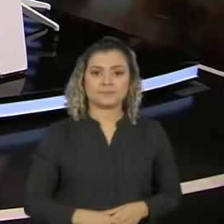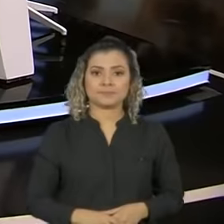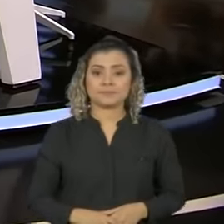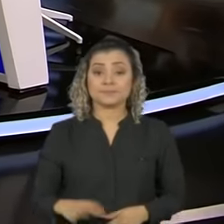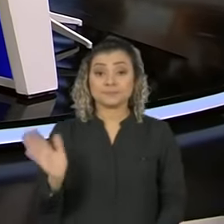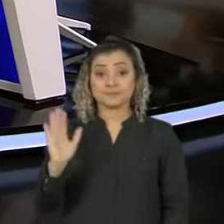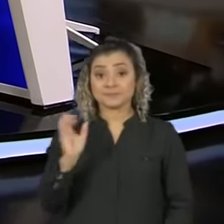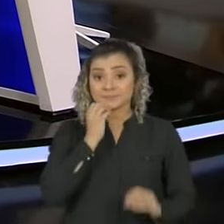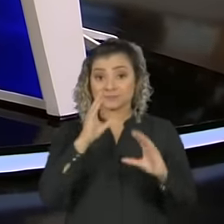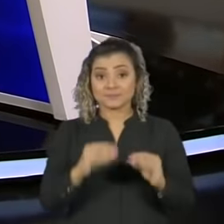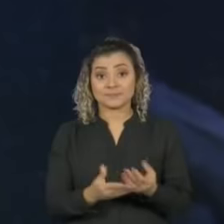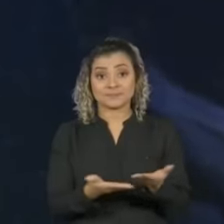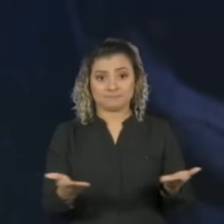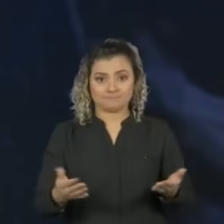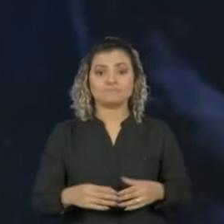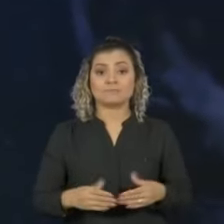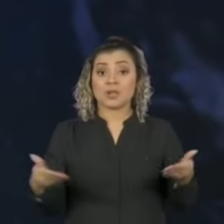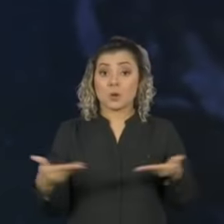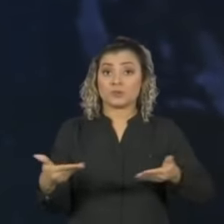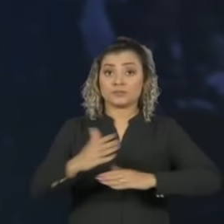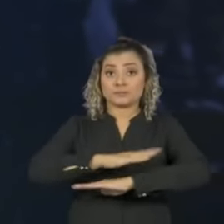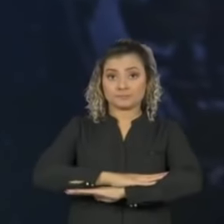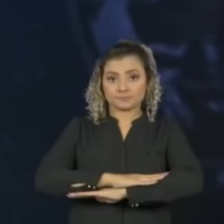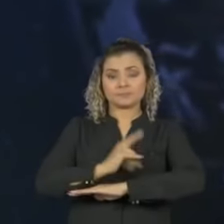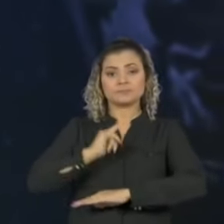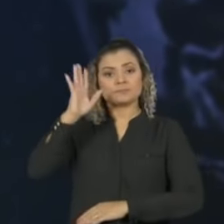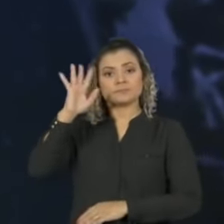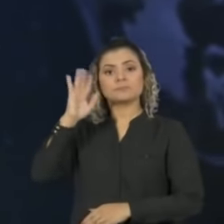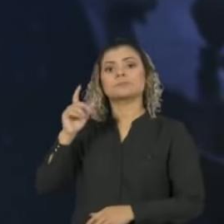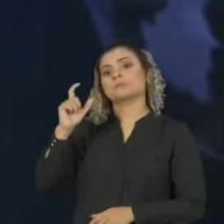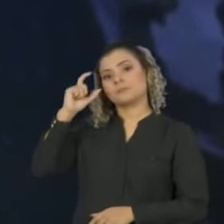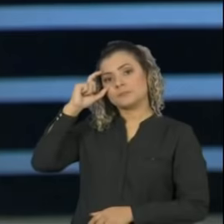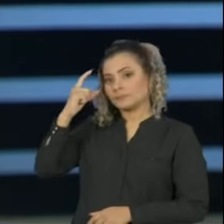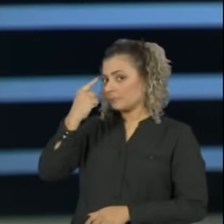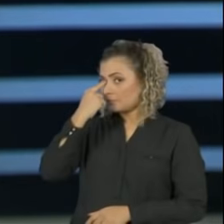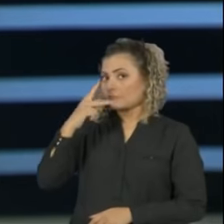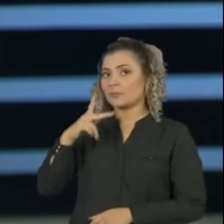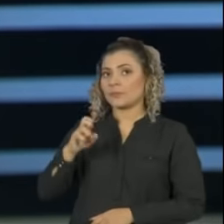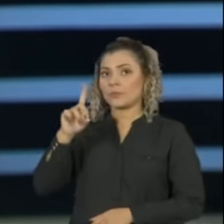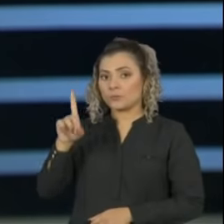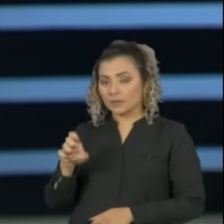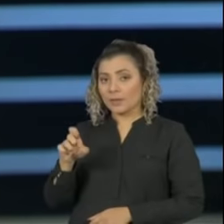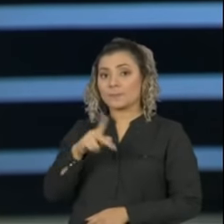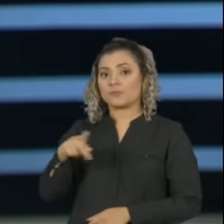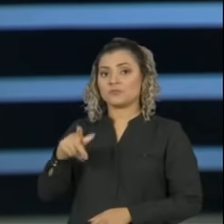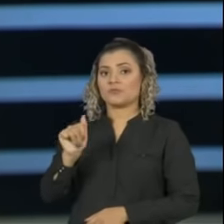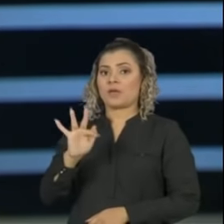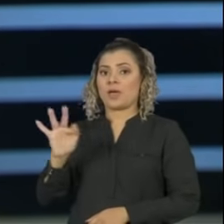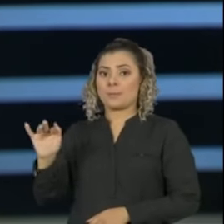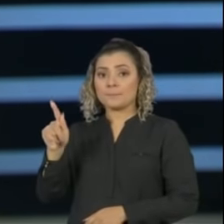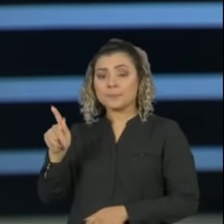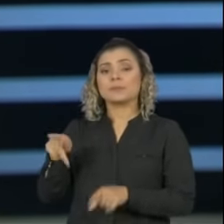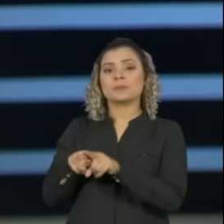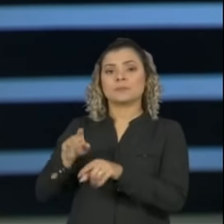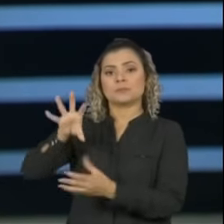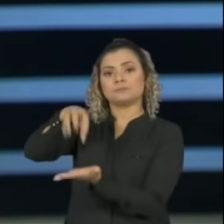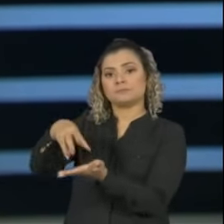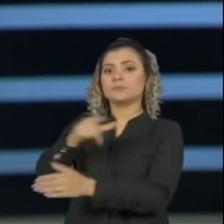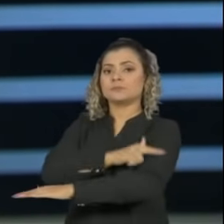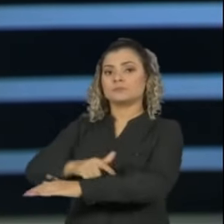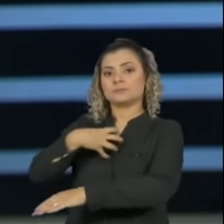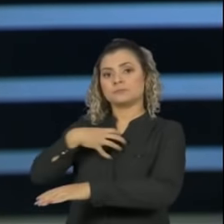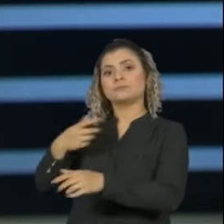Olá, boa noite. E hoje na bancada temos o filósofo Luiz Felipe Pondé, professor da FAAP, diretor do Laboratório de Política,